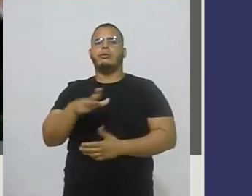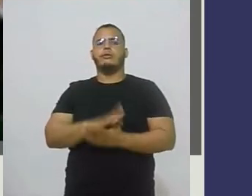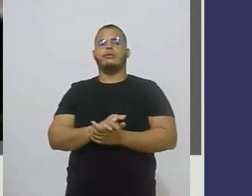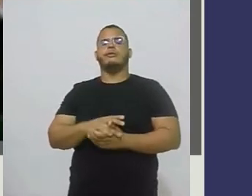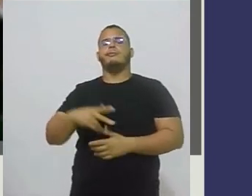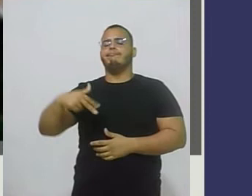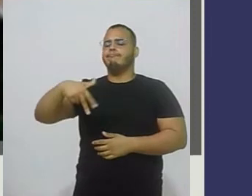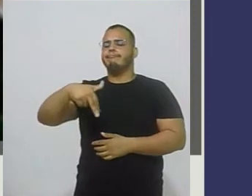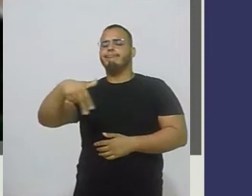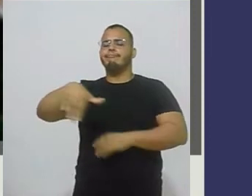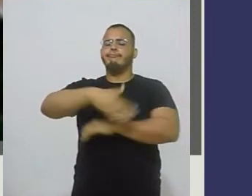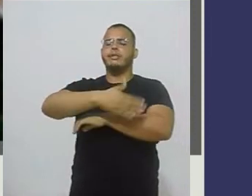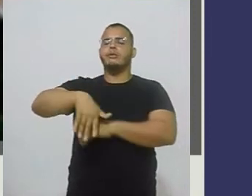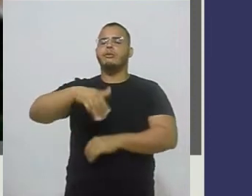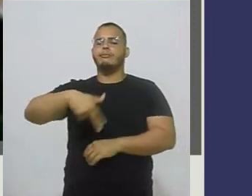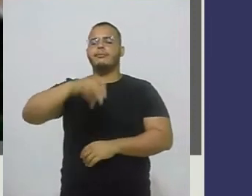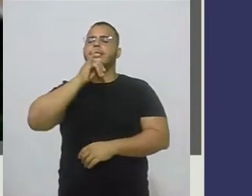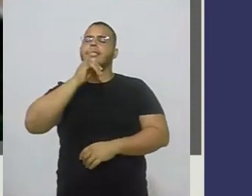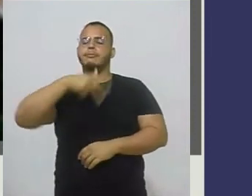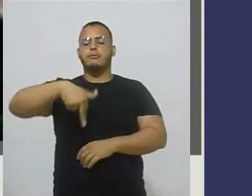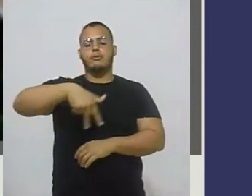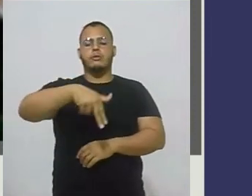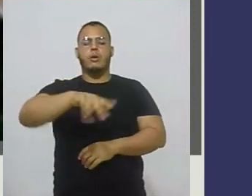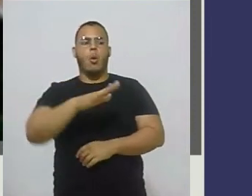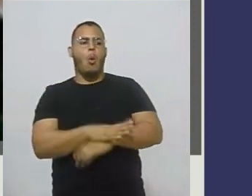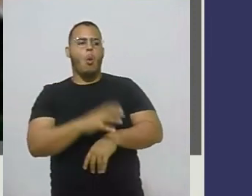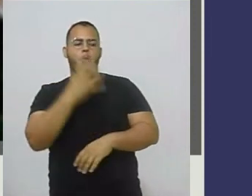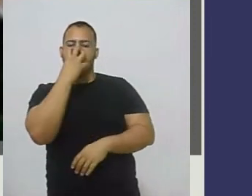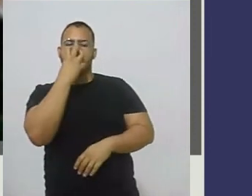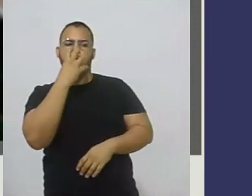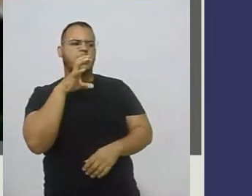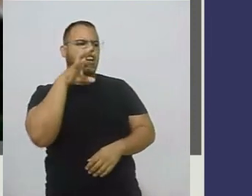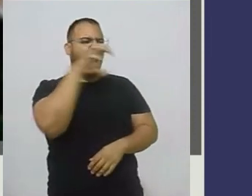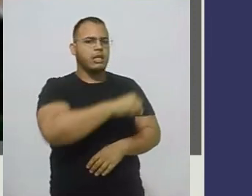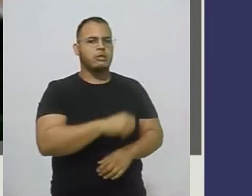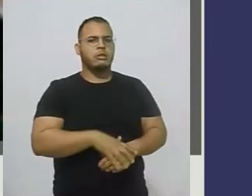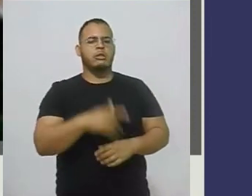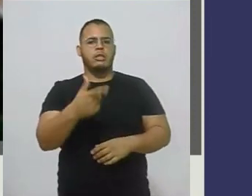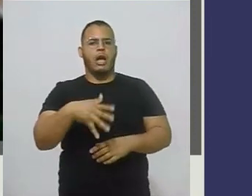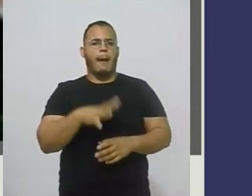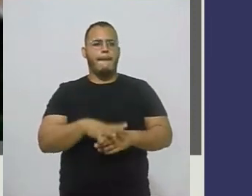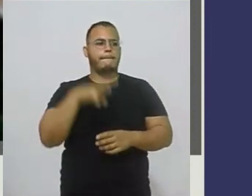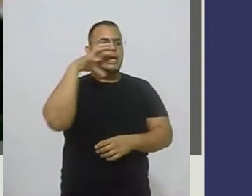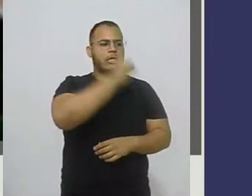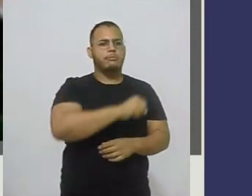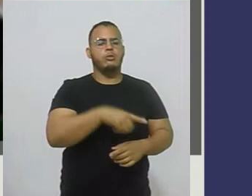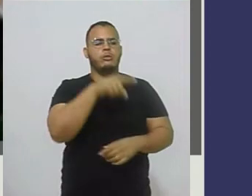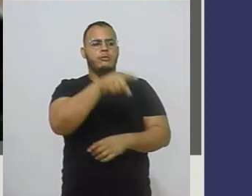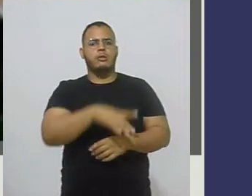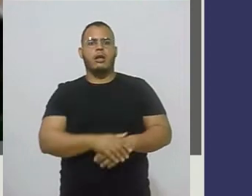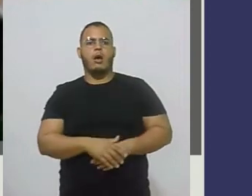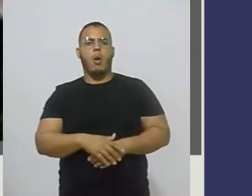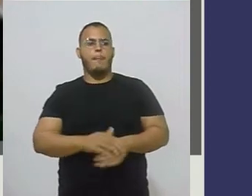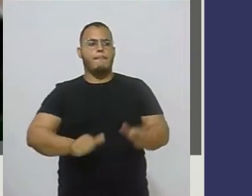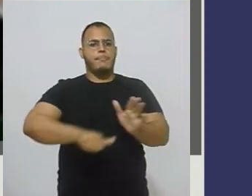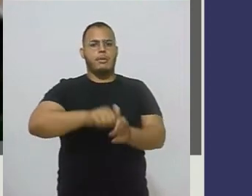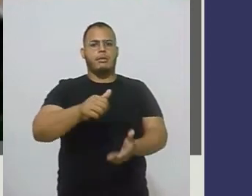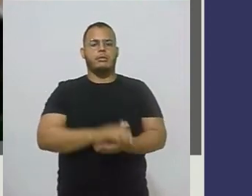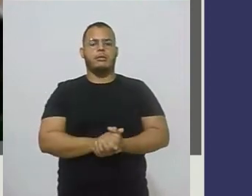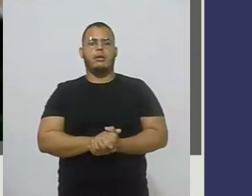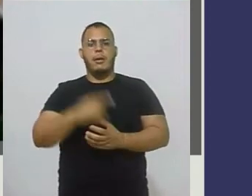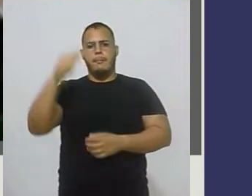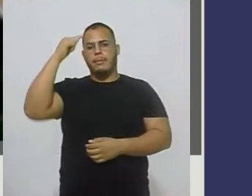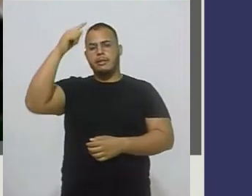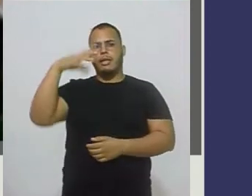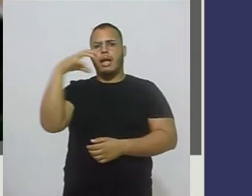quê? Um cachorro bravo se aproxima de você. Esse cachorro, quando se aproxima, quer lhe atacar. A primeira coisa que a gente tem que fazer é pensar rápido